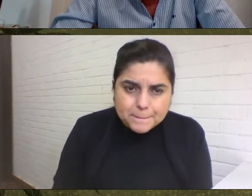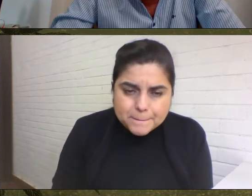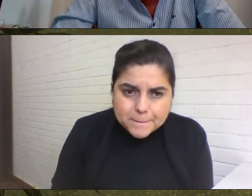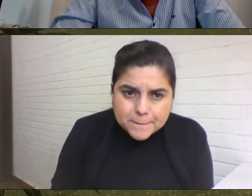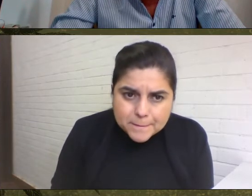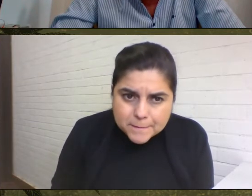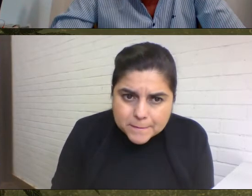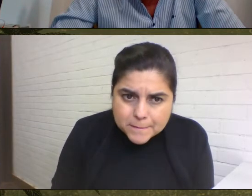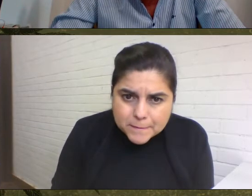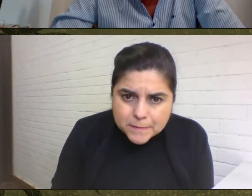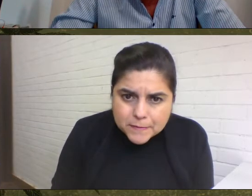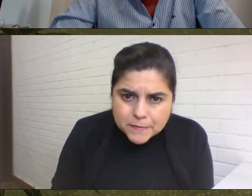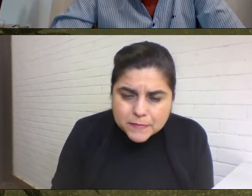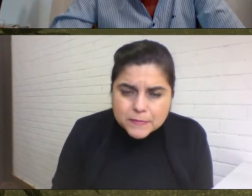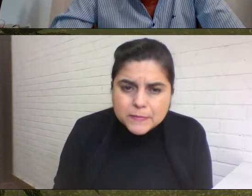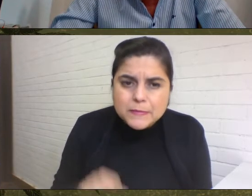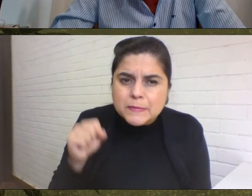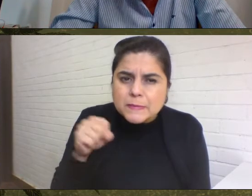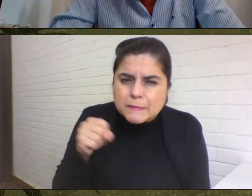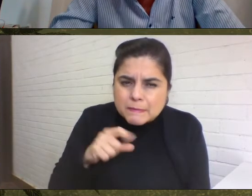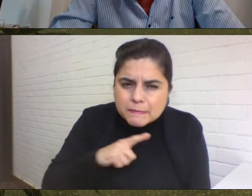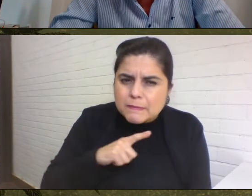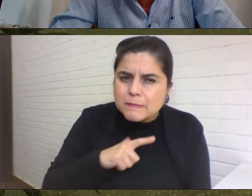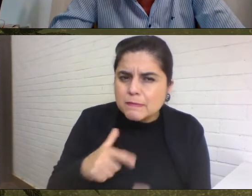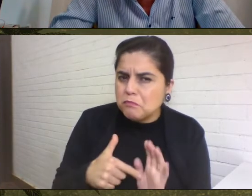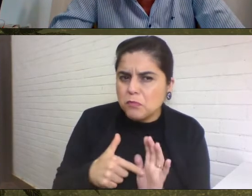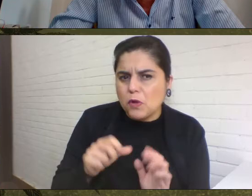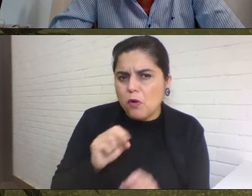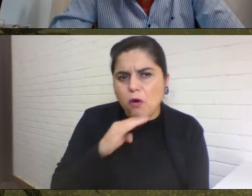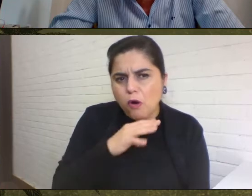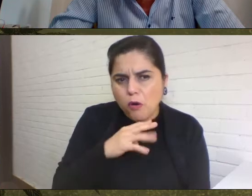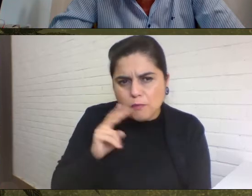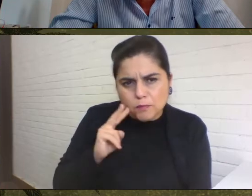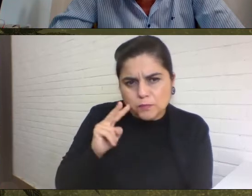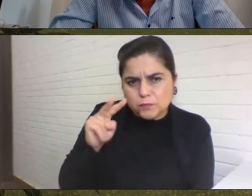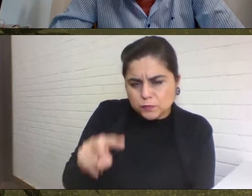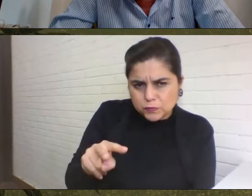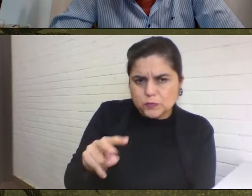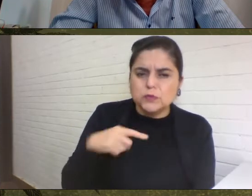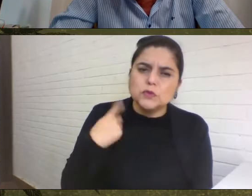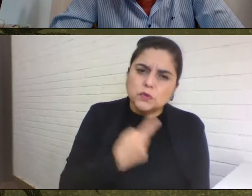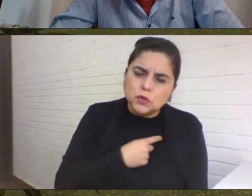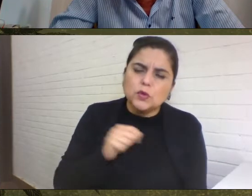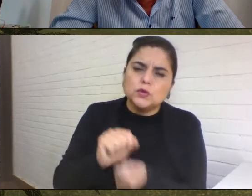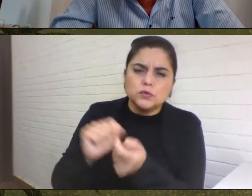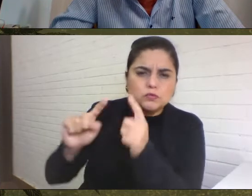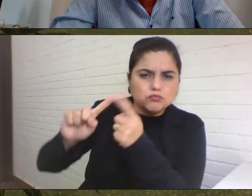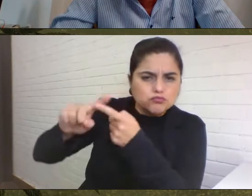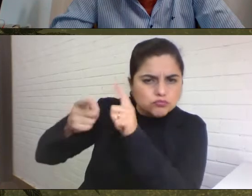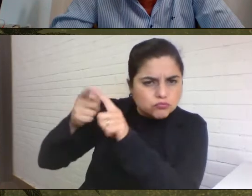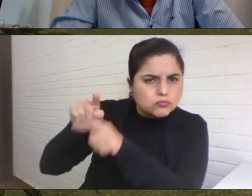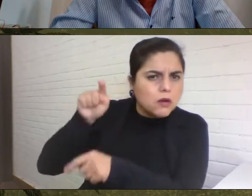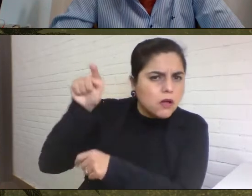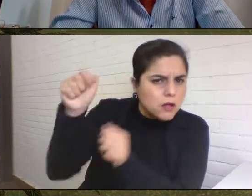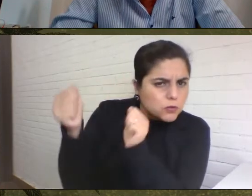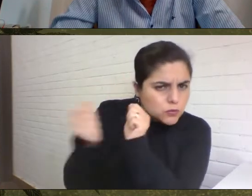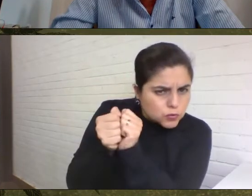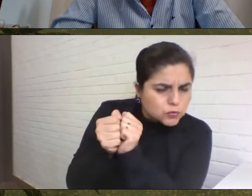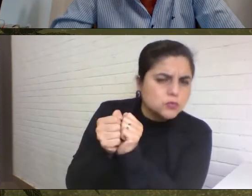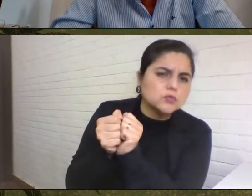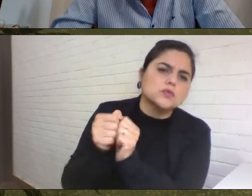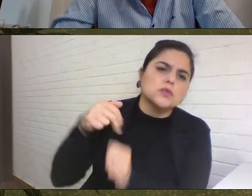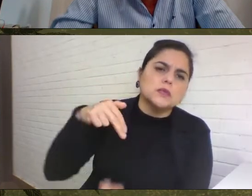É evidente que nós somos signatários dos Tratados das Nações Unidas, como sabem,